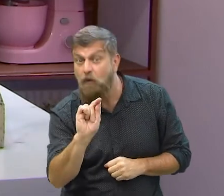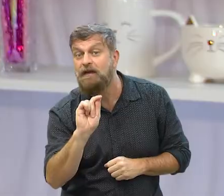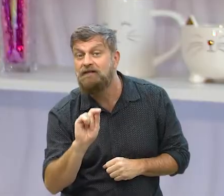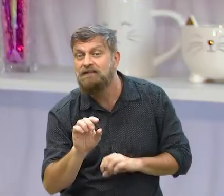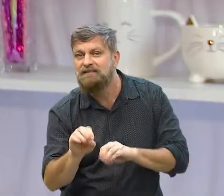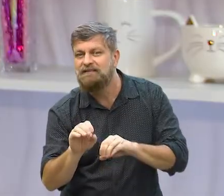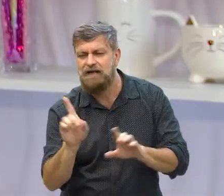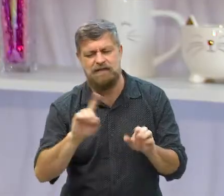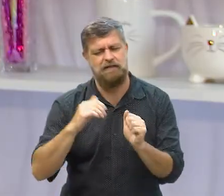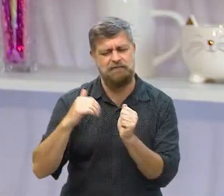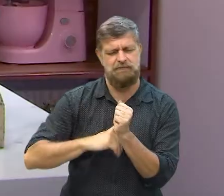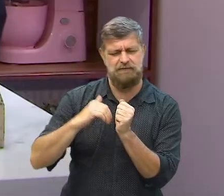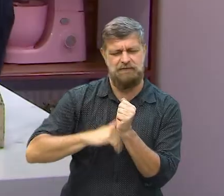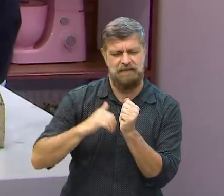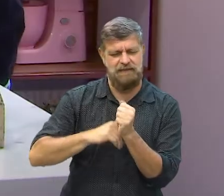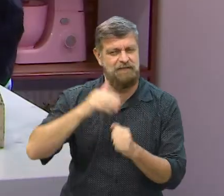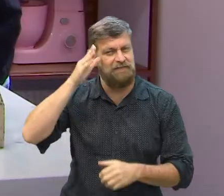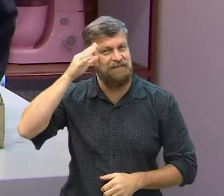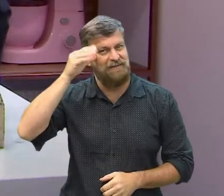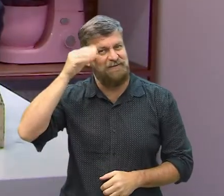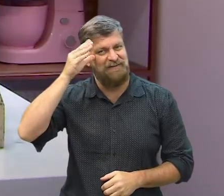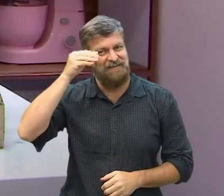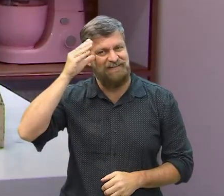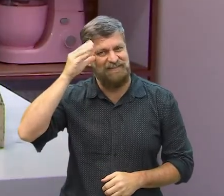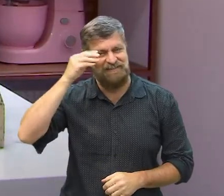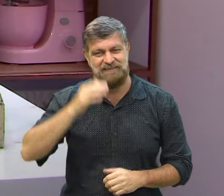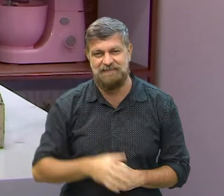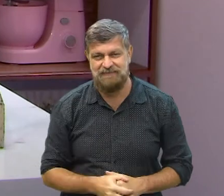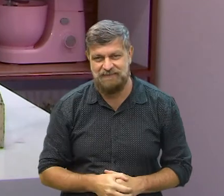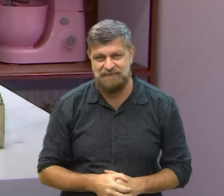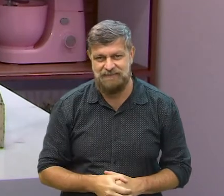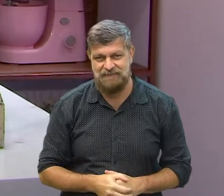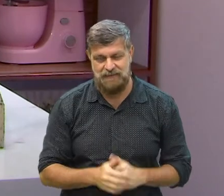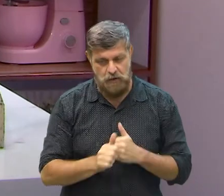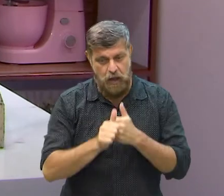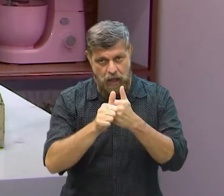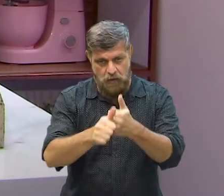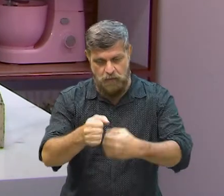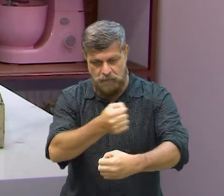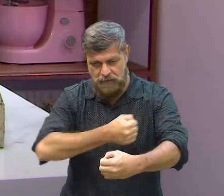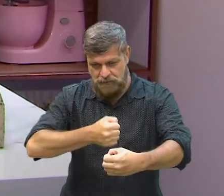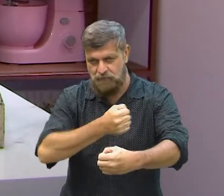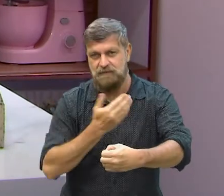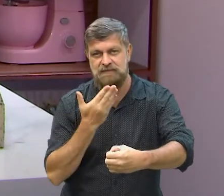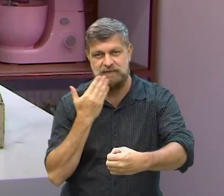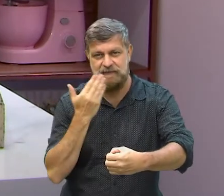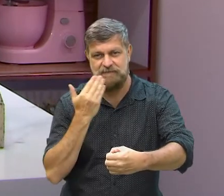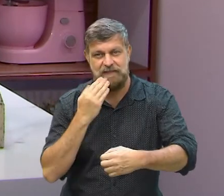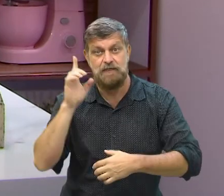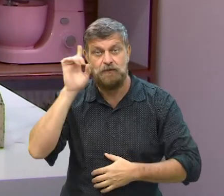Não, né? Não, deixa eles curiosos, deixa, né? Deixa. Então, acompanha aqui o Cozinha Fácil